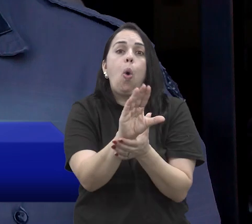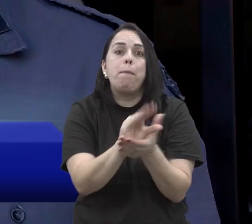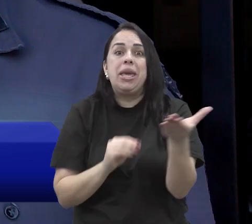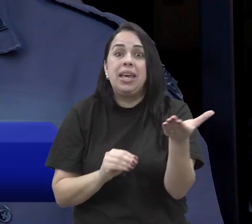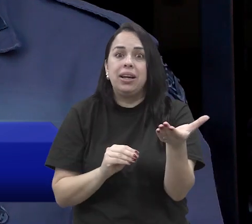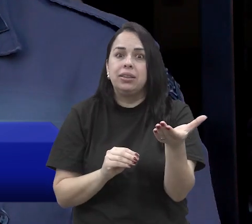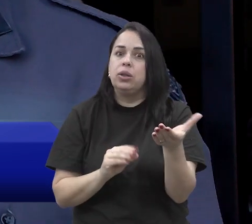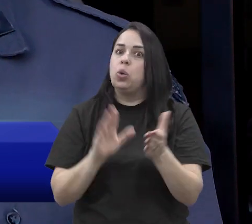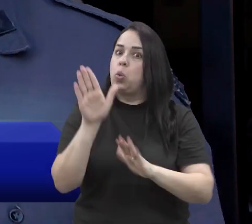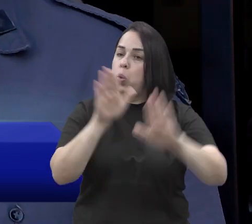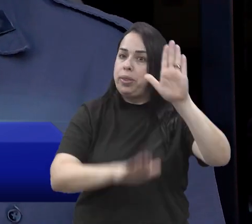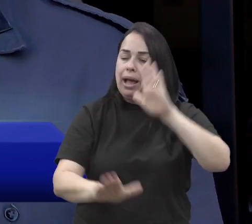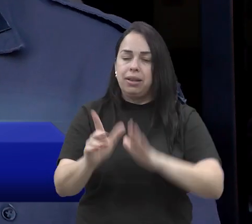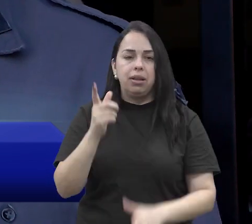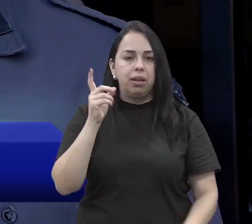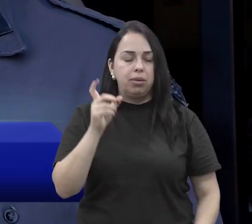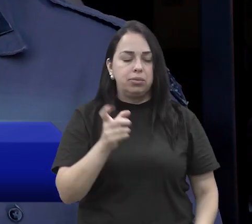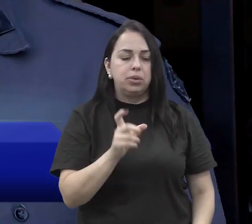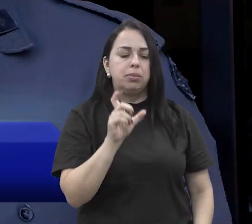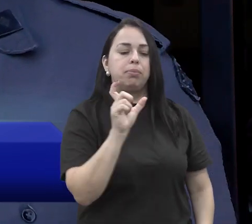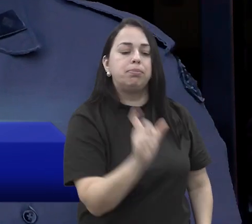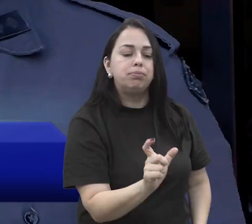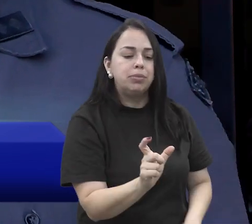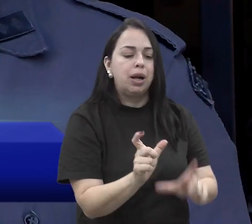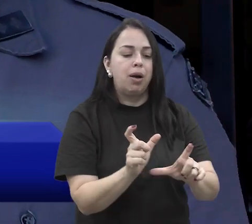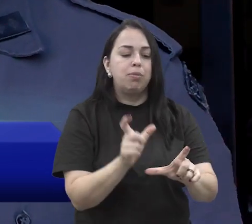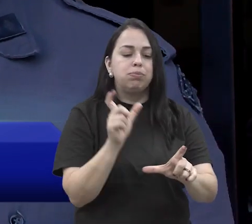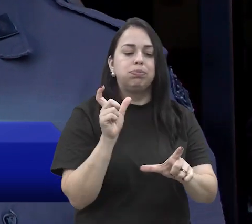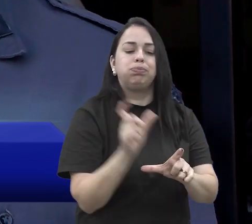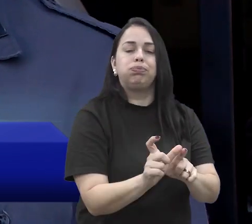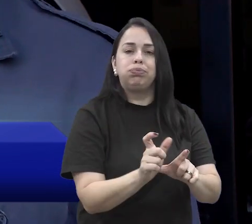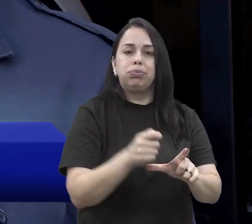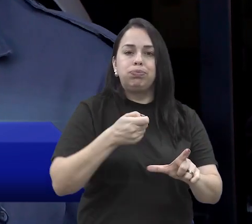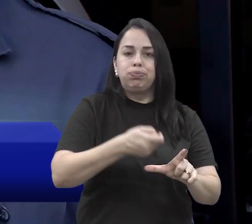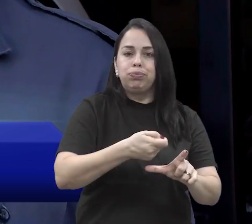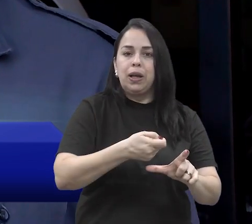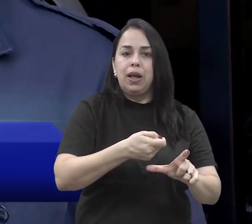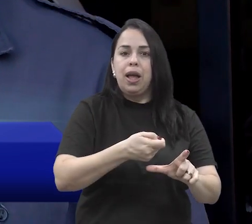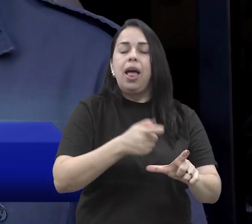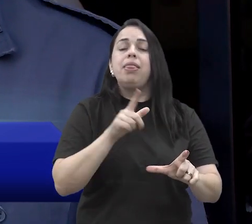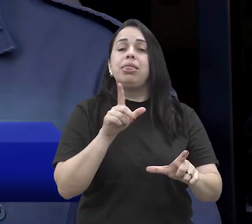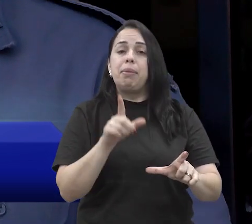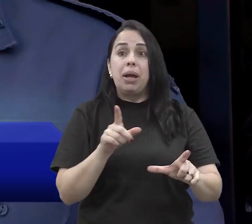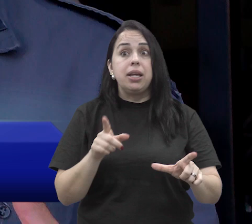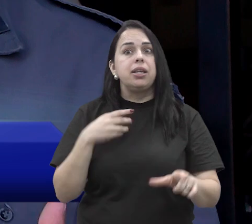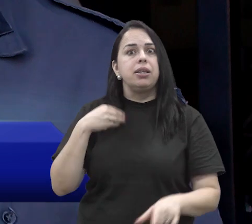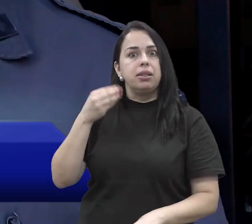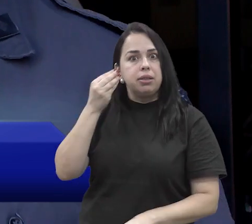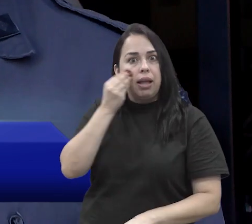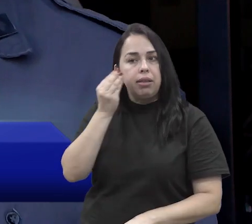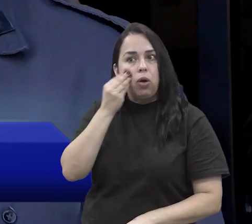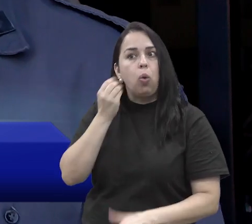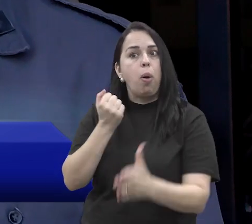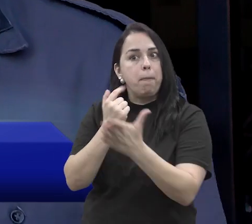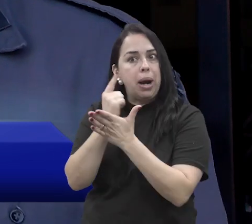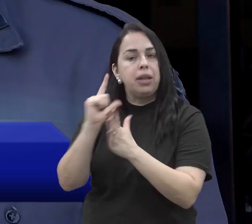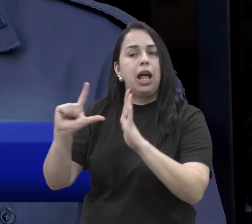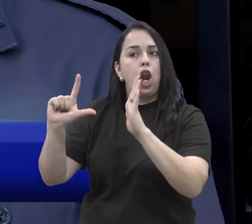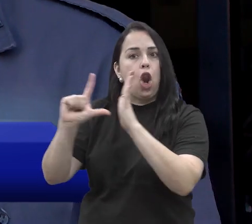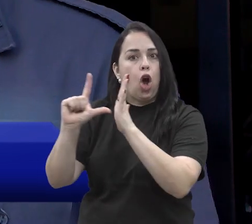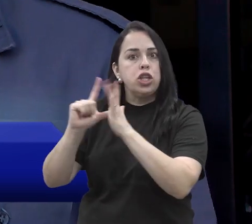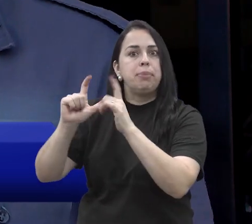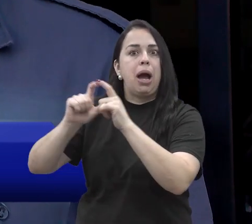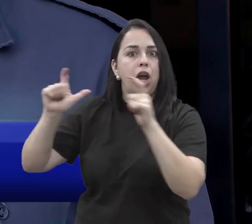cuidado na hora de passar o cartão, ter a certeza e optar, principalmente ter preferência por lojas, né, maiores, lojas que ofereçam